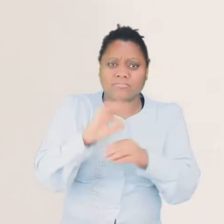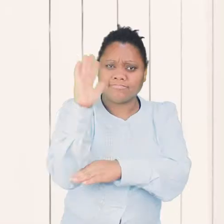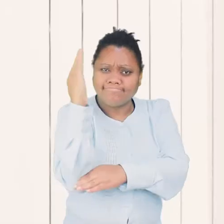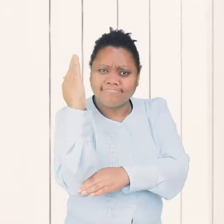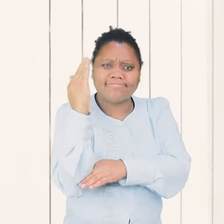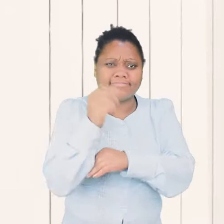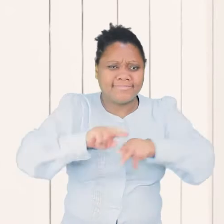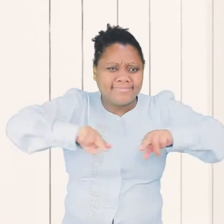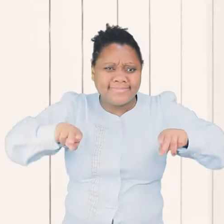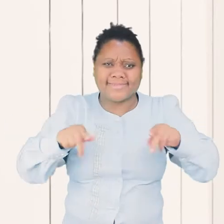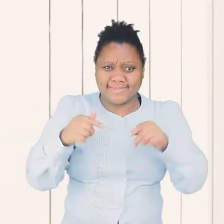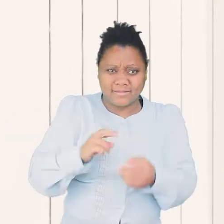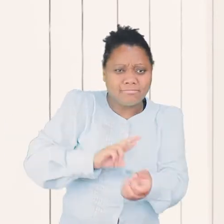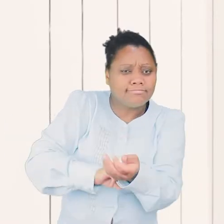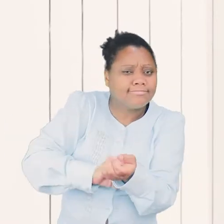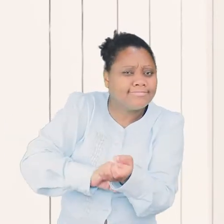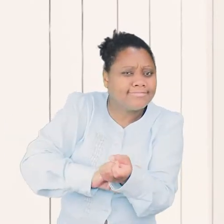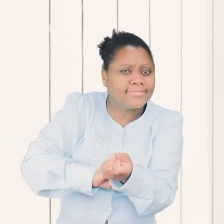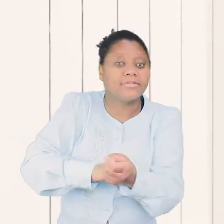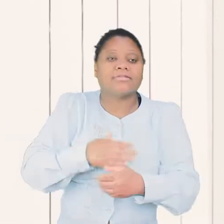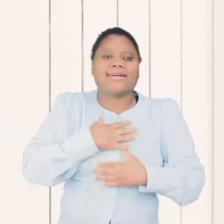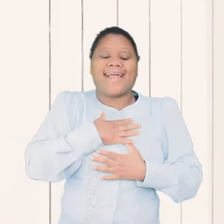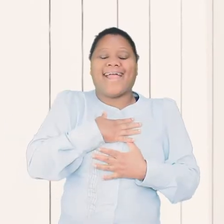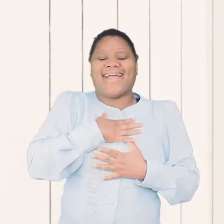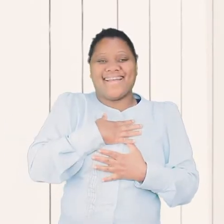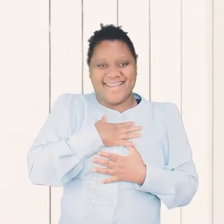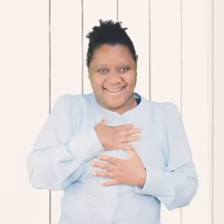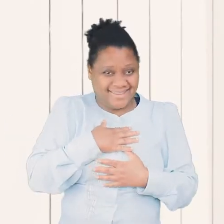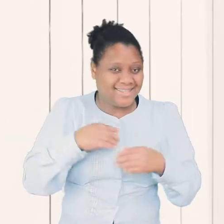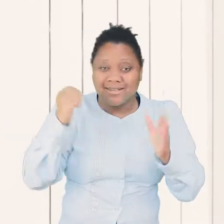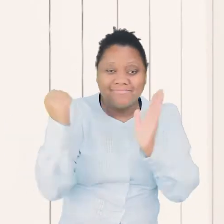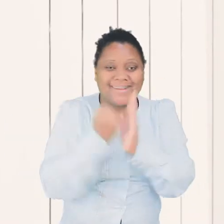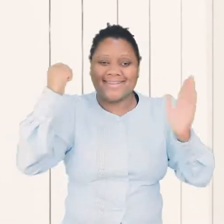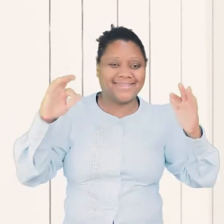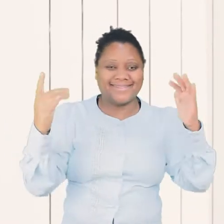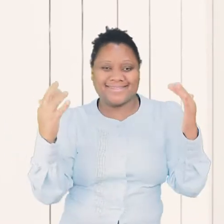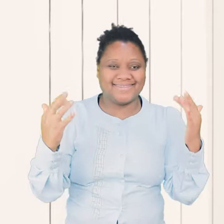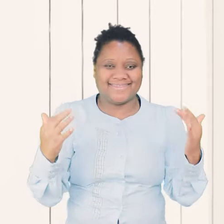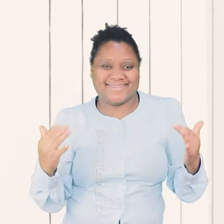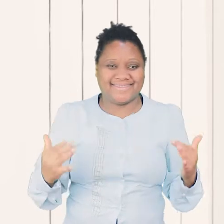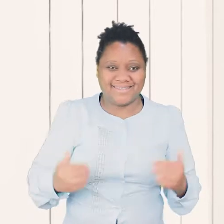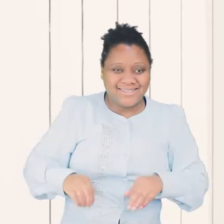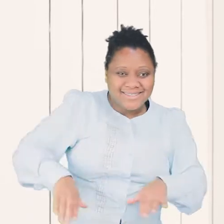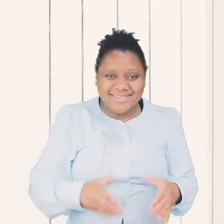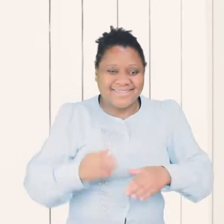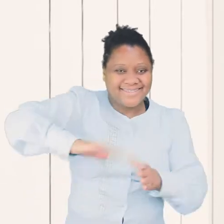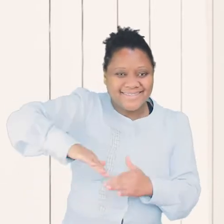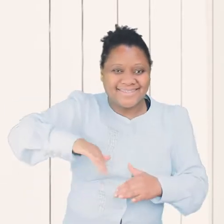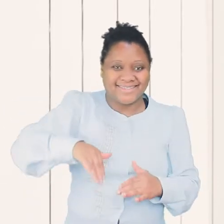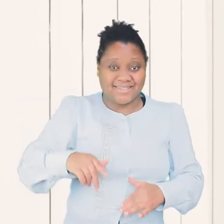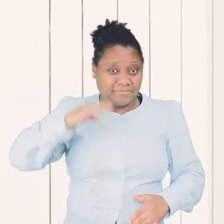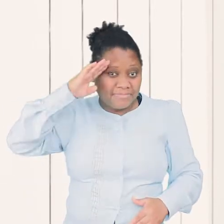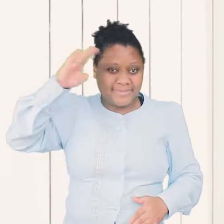madeira. Mas o ritmo, é sua marca registrada. O derbak é um